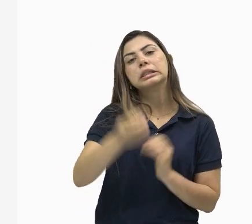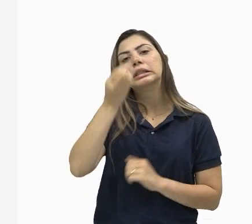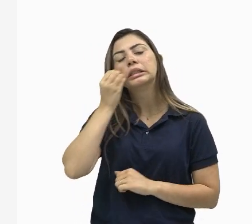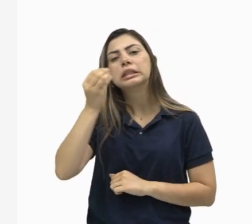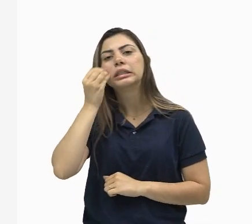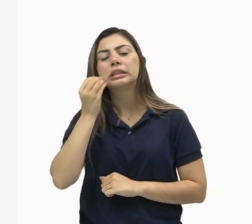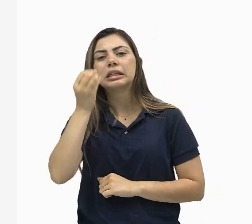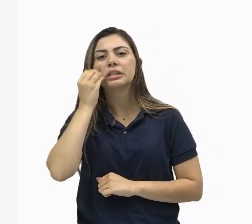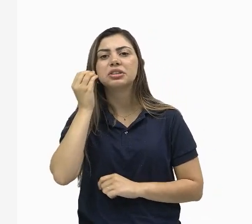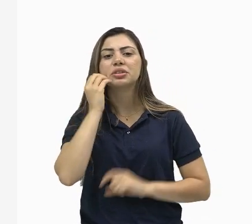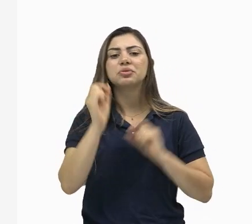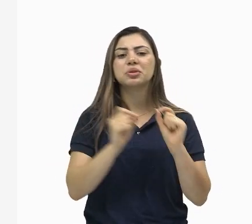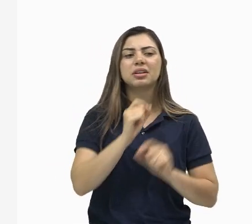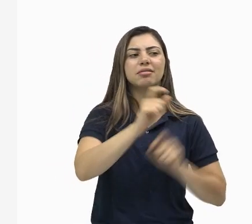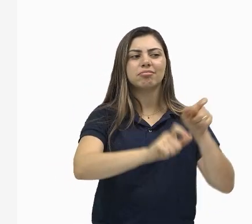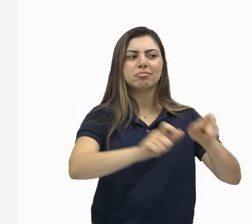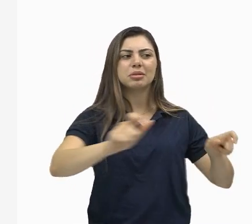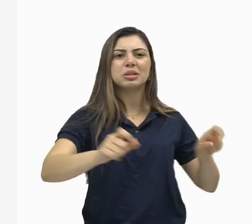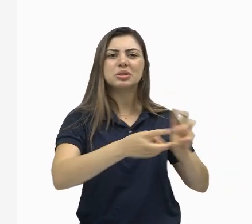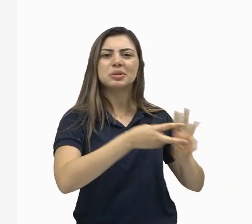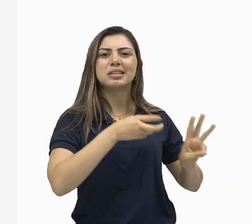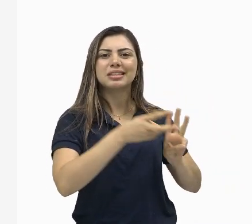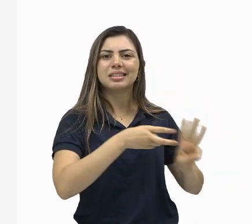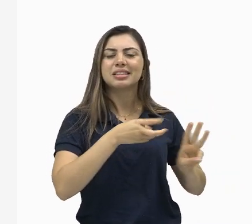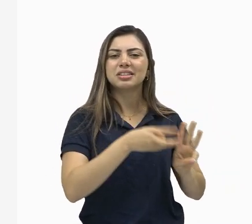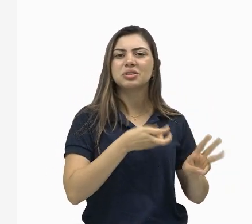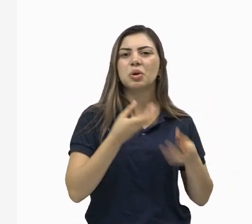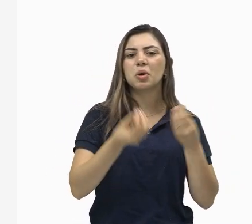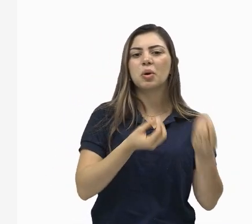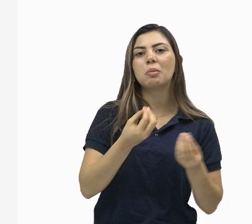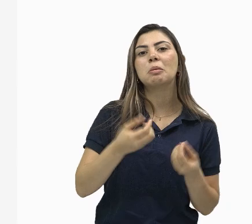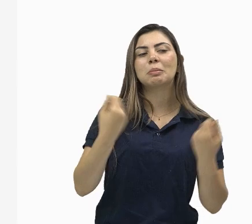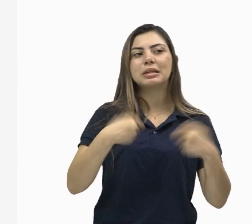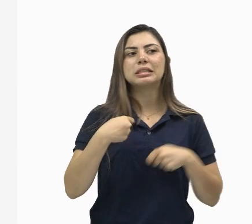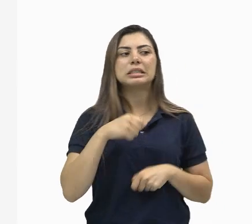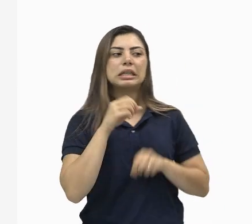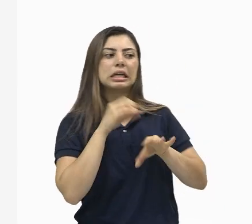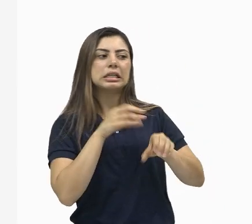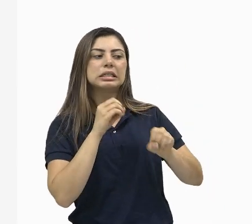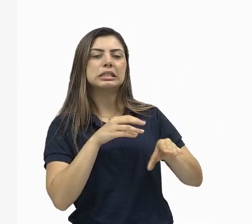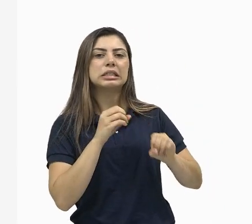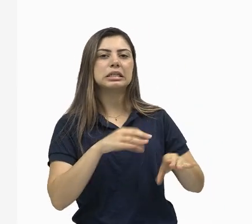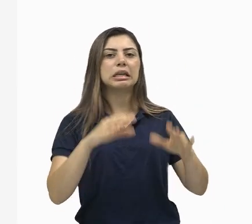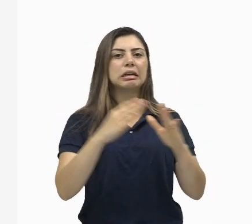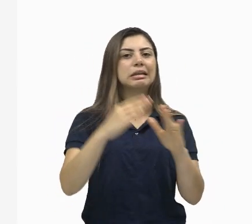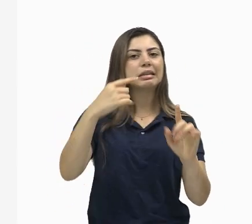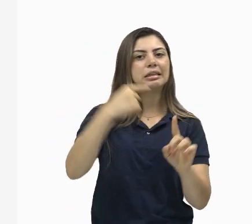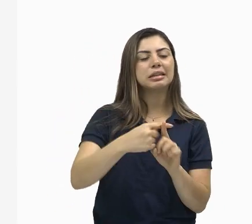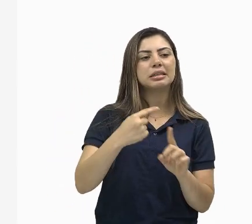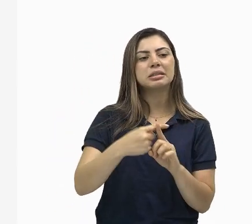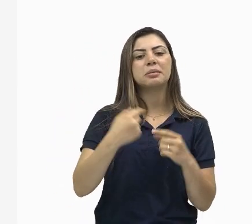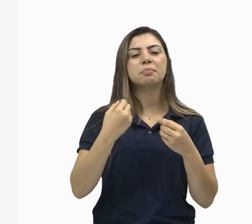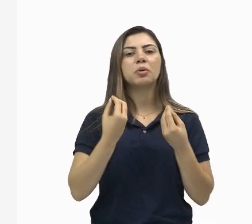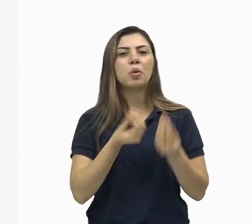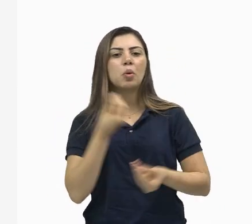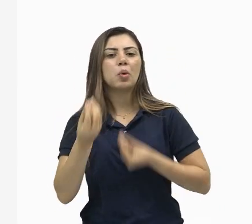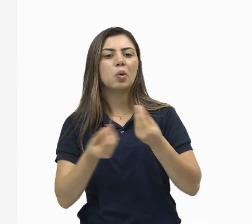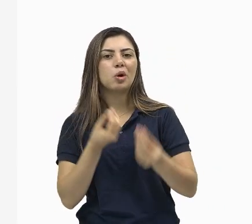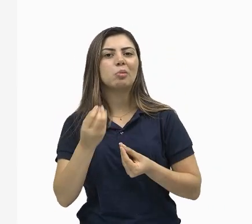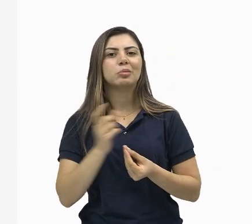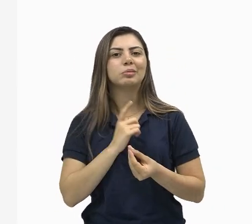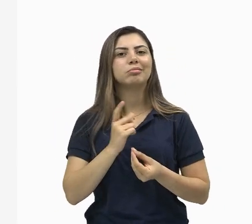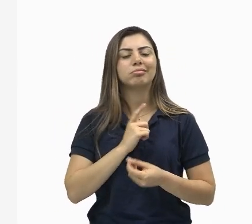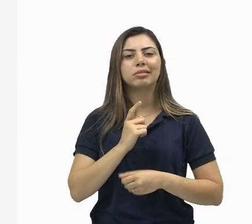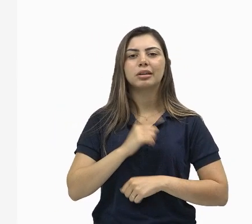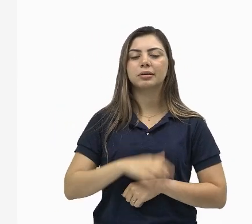entre aqueles milhares de índios que deveriam ser cristianizados sob a proteção austera de Dom Matias